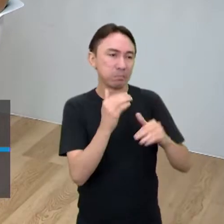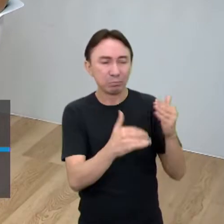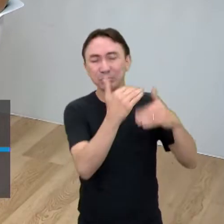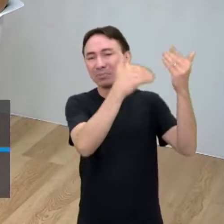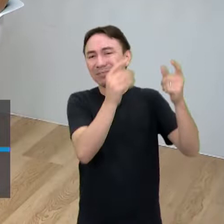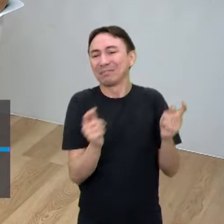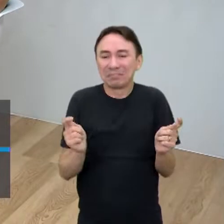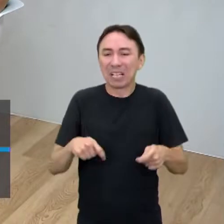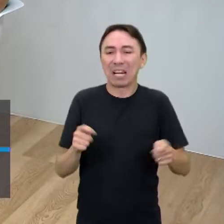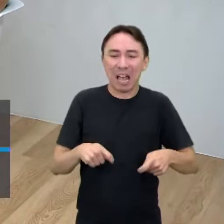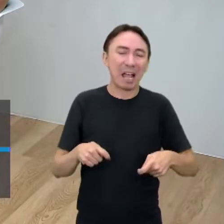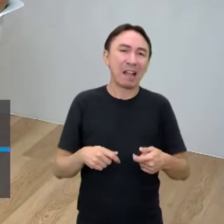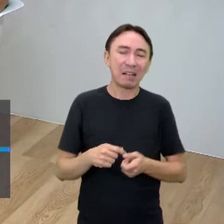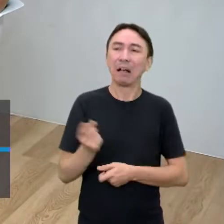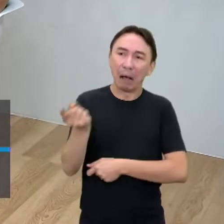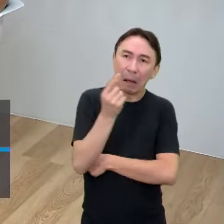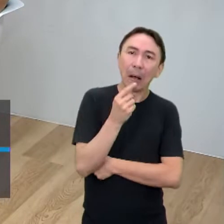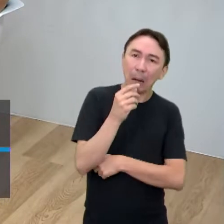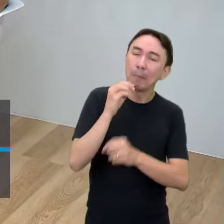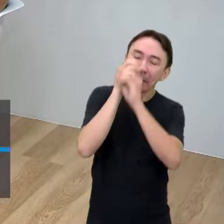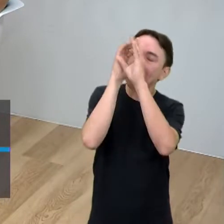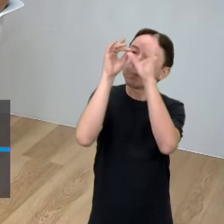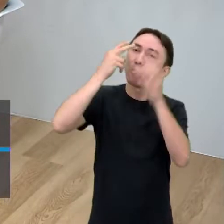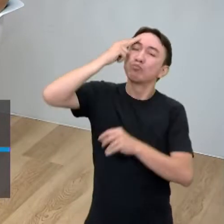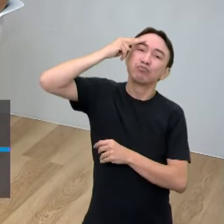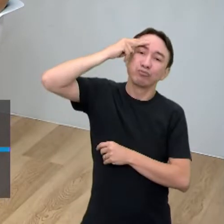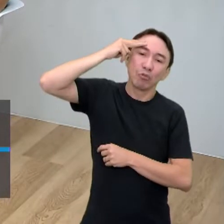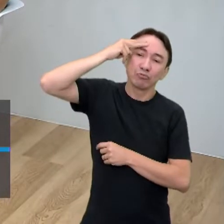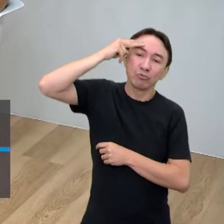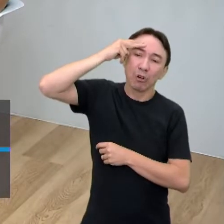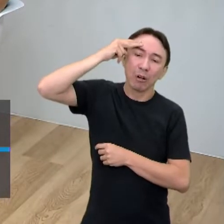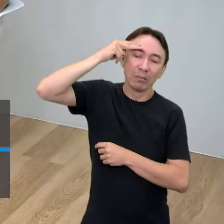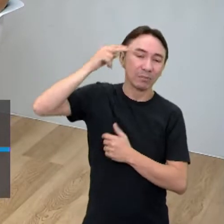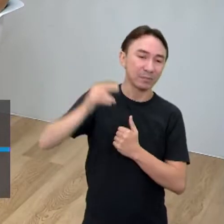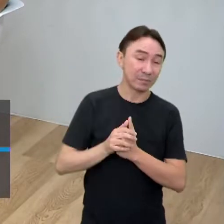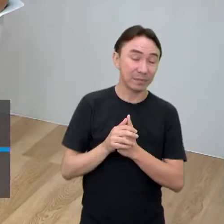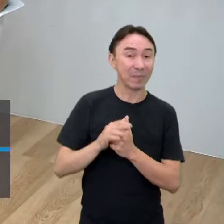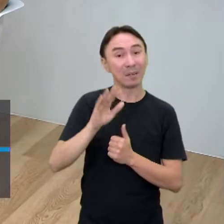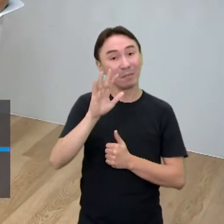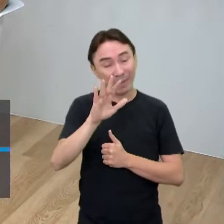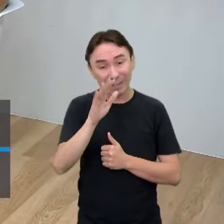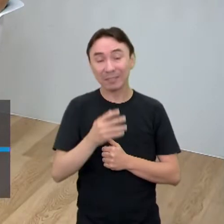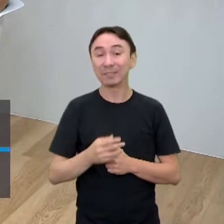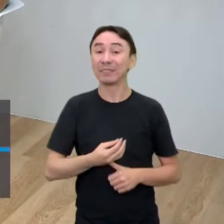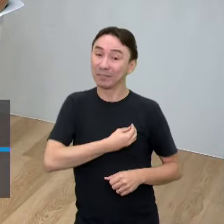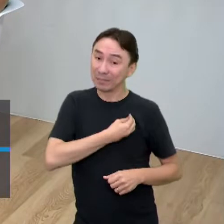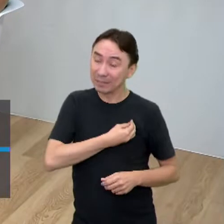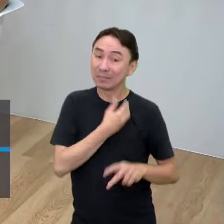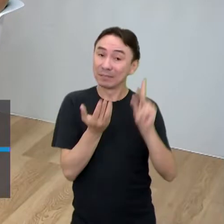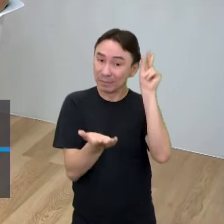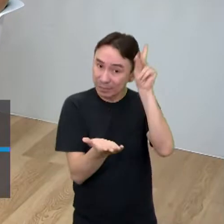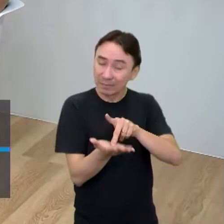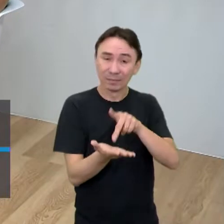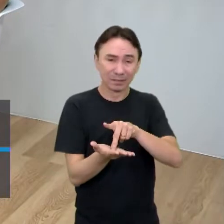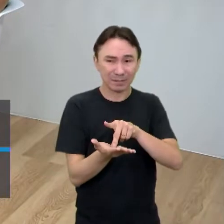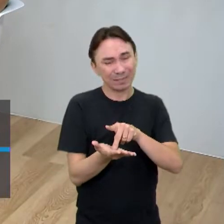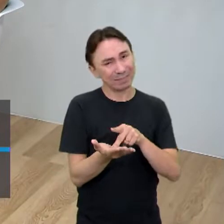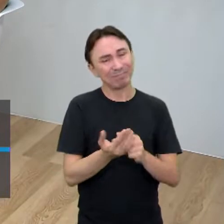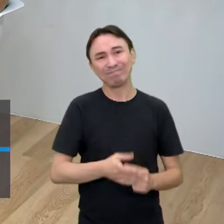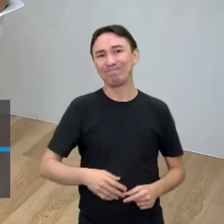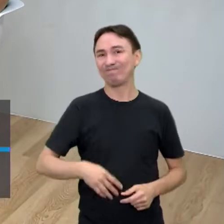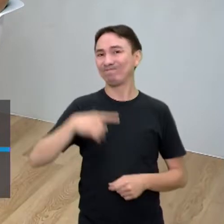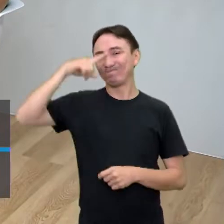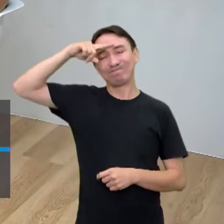trabalhar muito, ou querer muito, ou ter atitude, quando na realidade há vários condicionantes aí que a gente tem